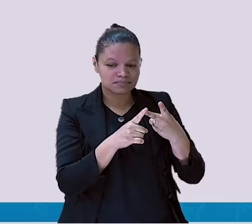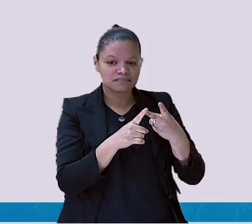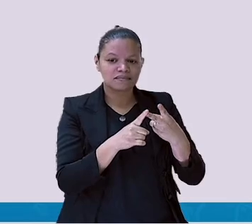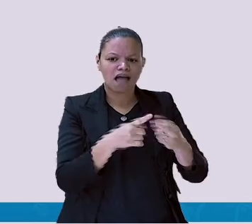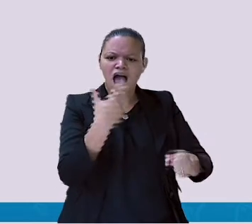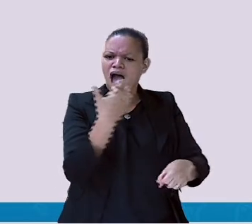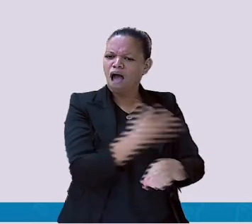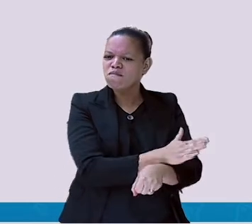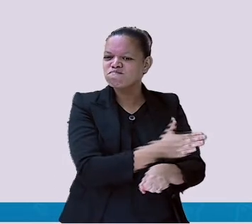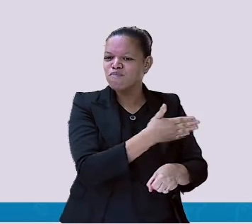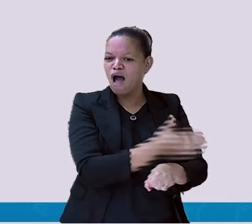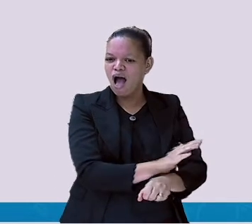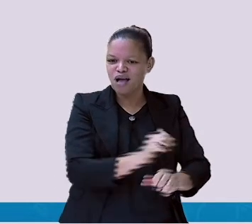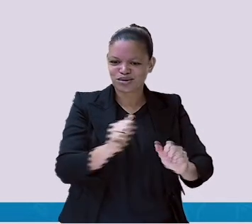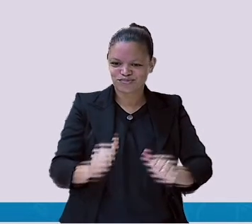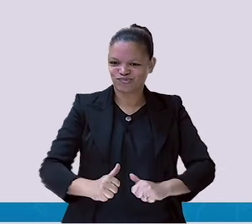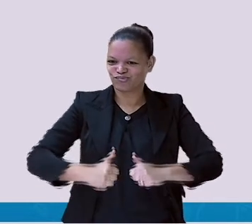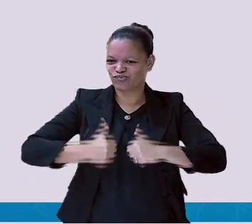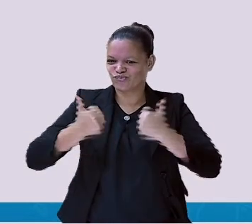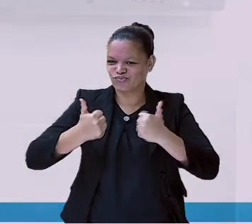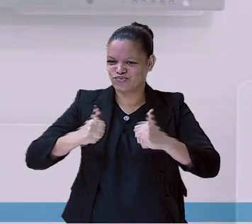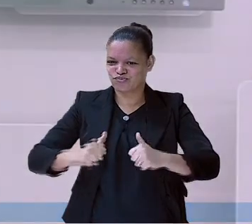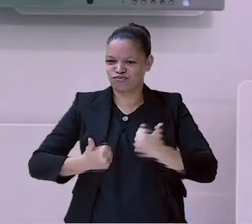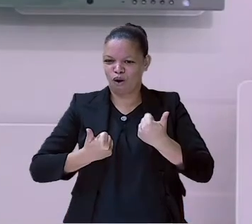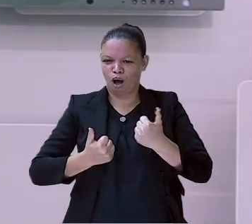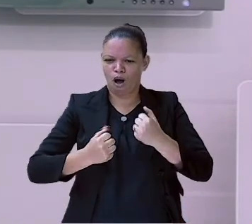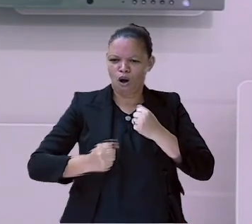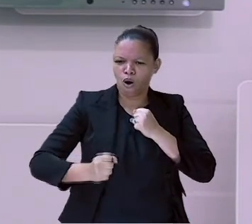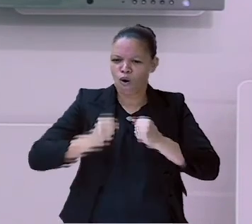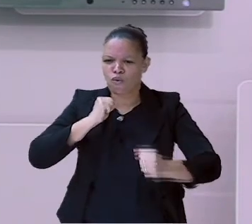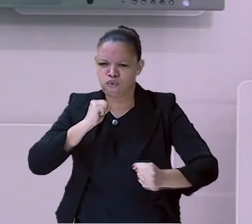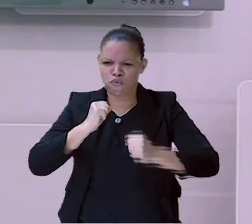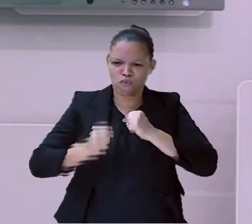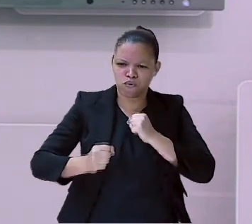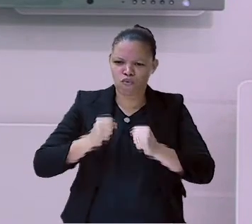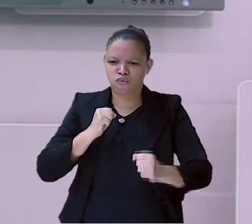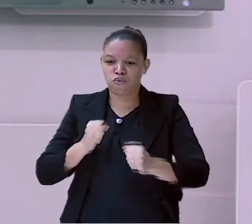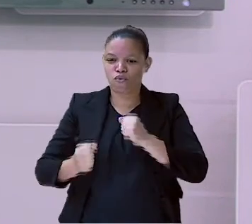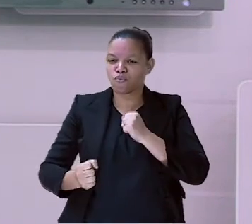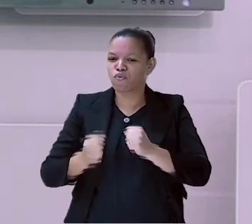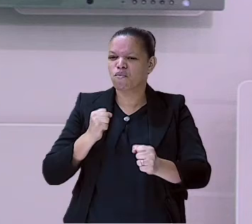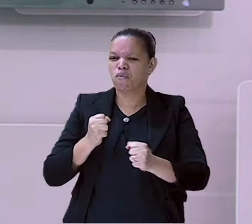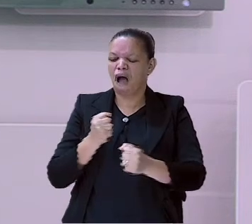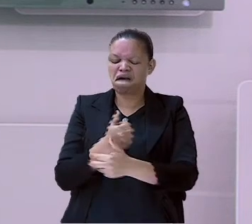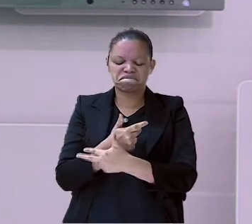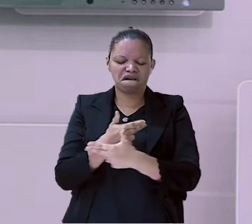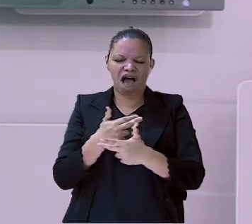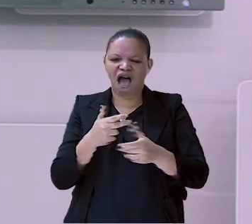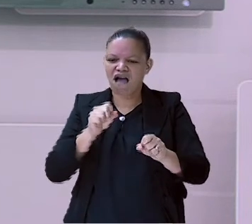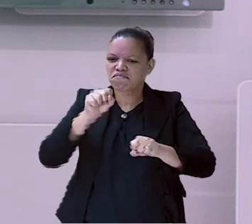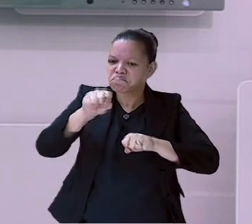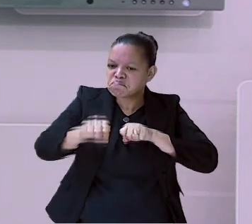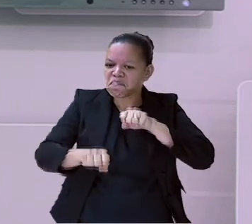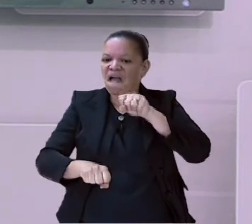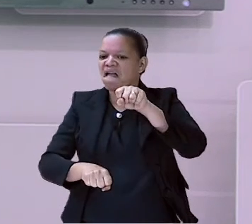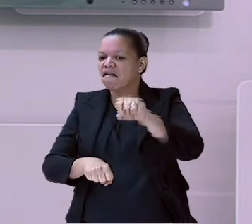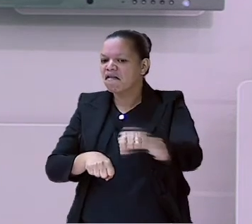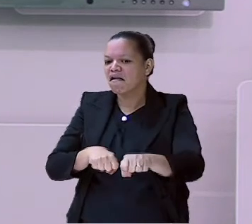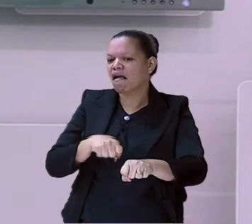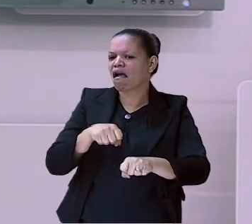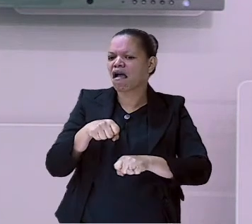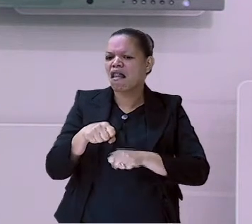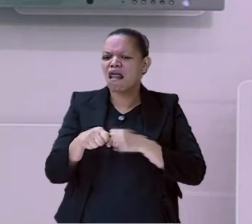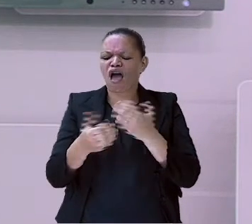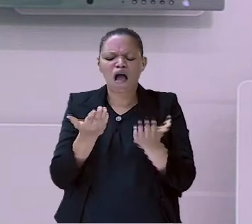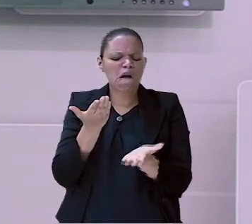professora, mas meu médico falou que eu não posso fazer atividade física. Ah, mas alguma atividade física eu tenho certeza que seu médico falou. Nem que